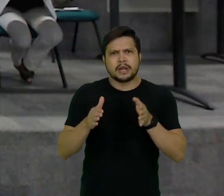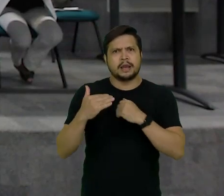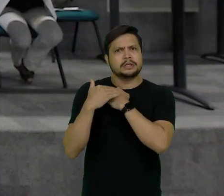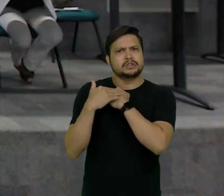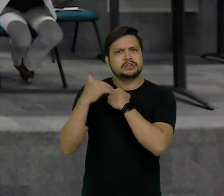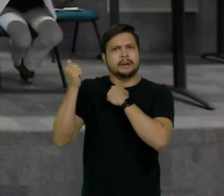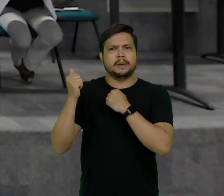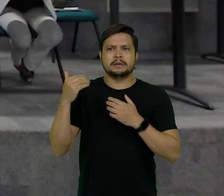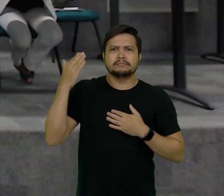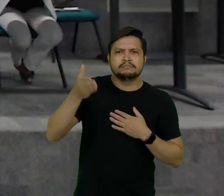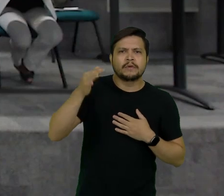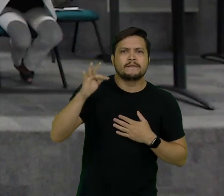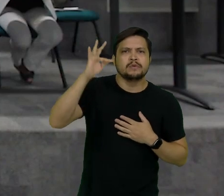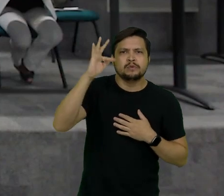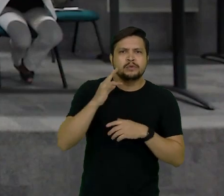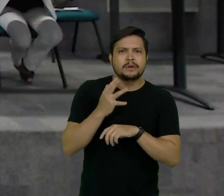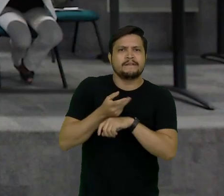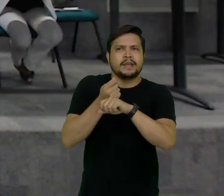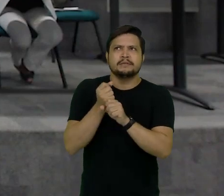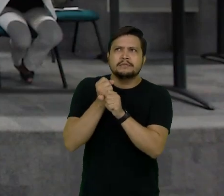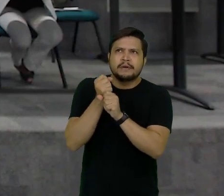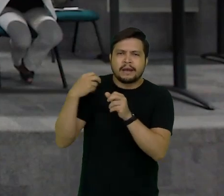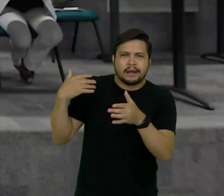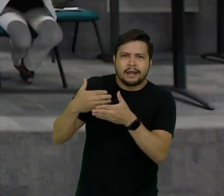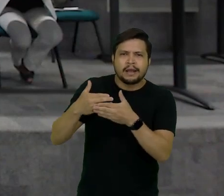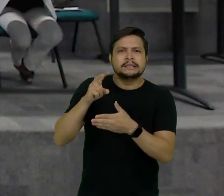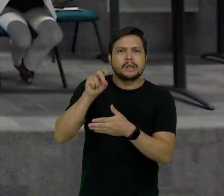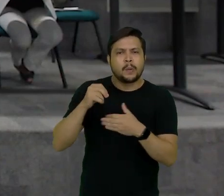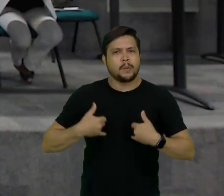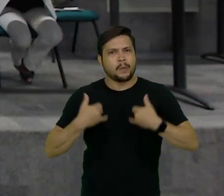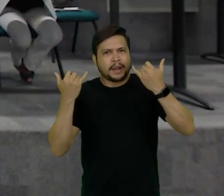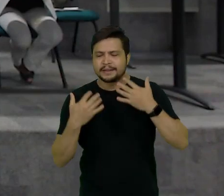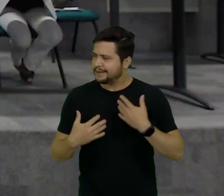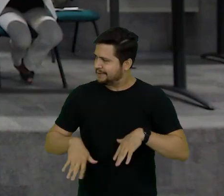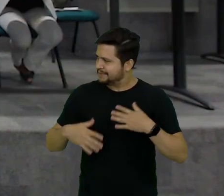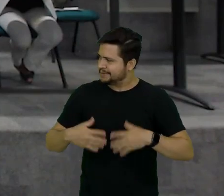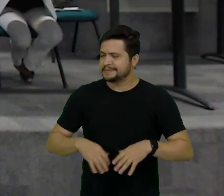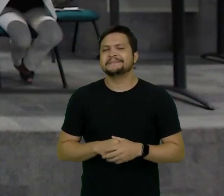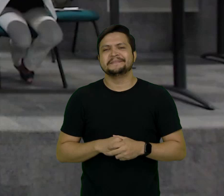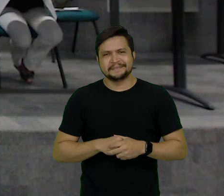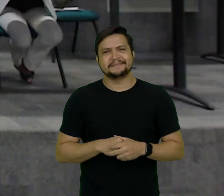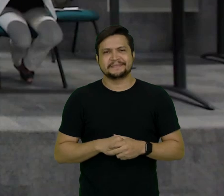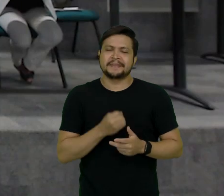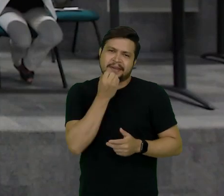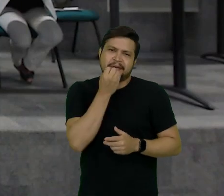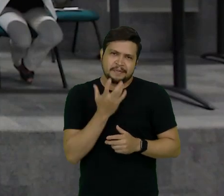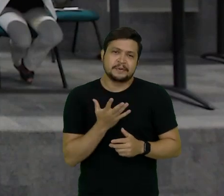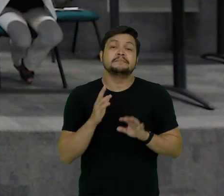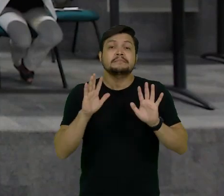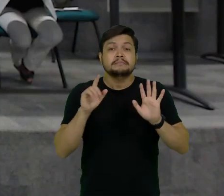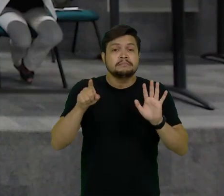Então, assim, esse entusiasmo é muito bacana, né? Que a gente tenha um evento muito bacana, que vocês